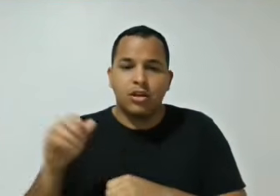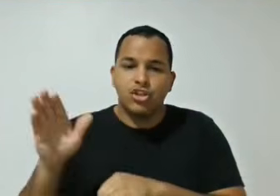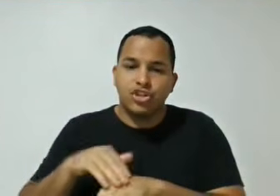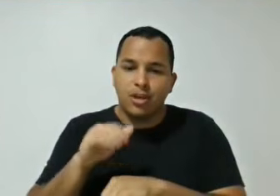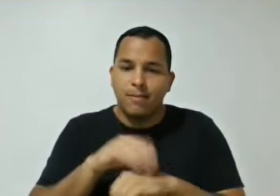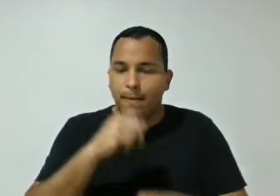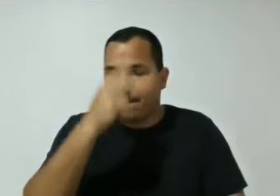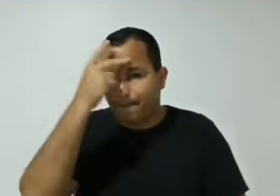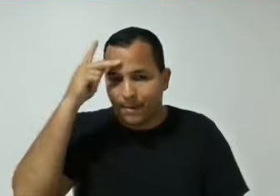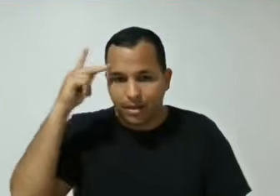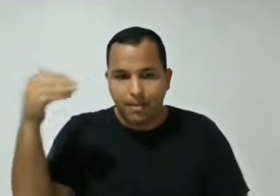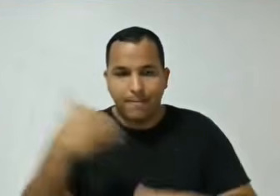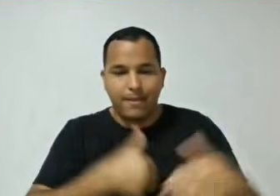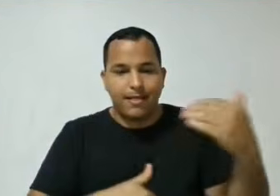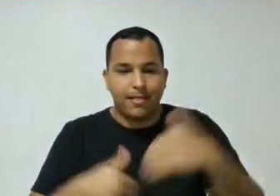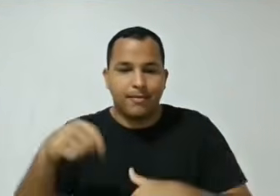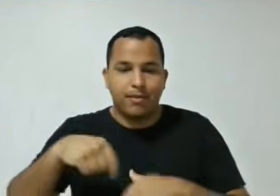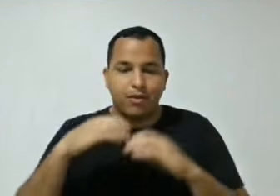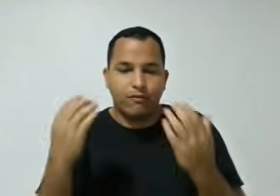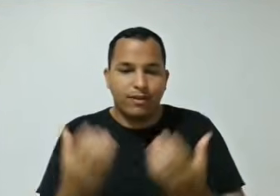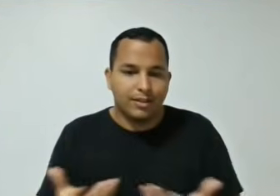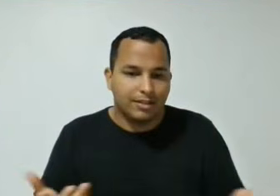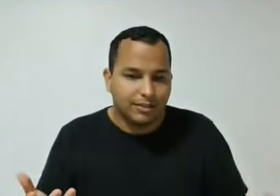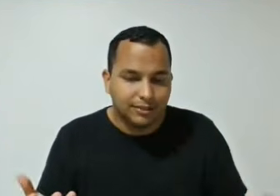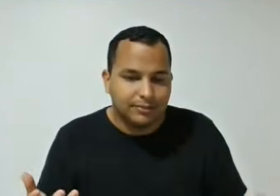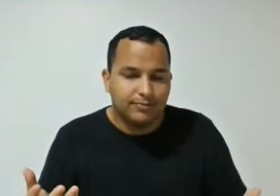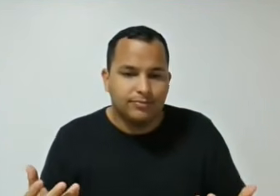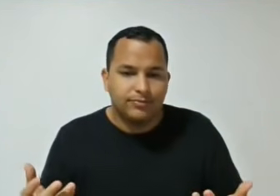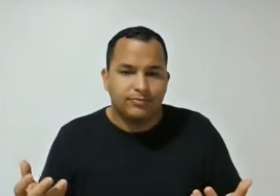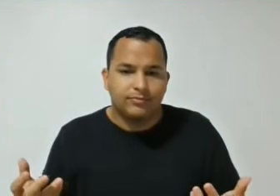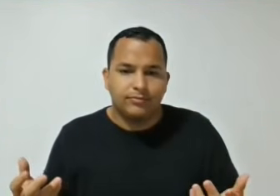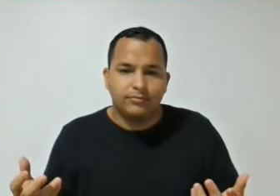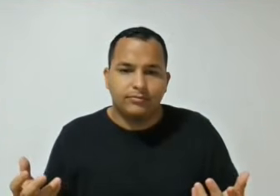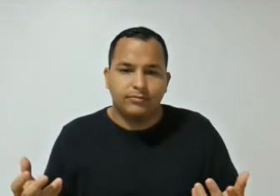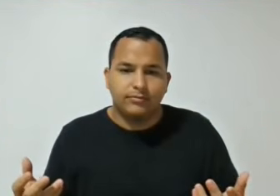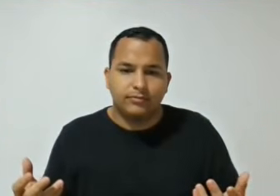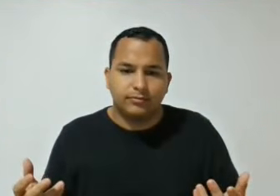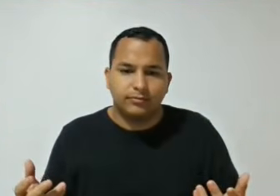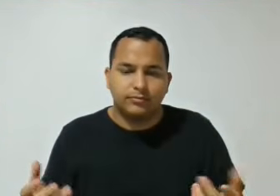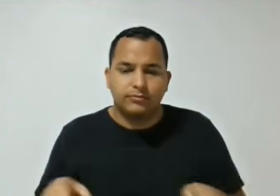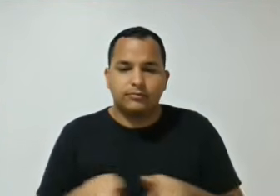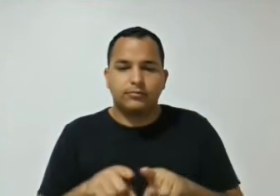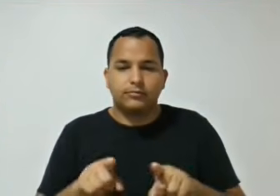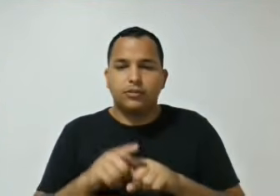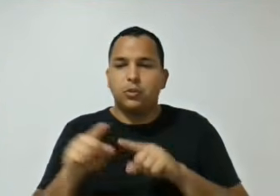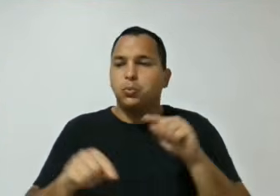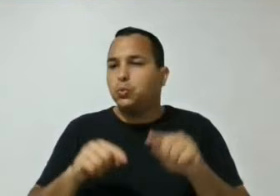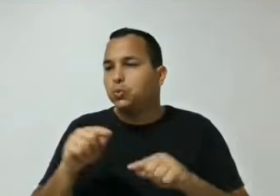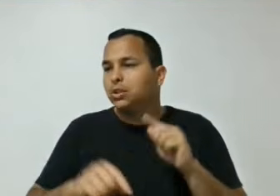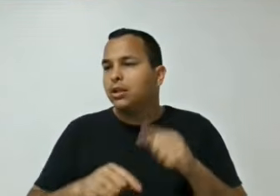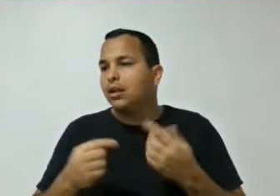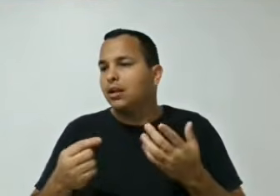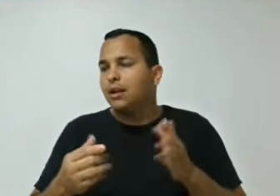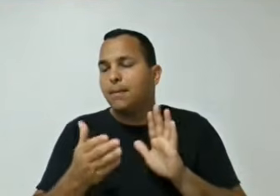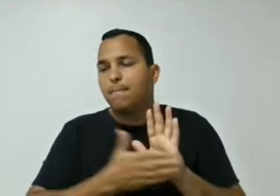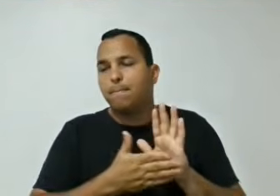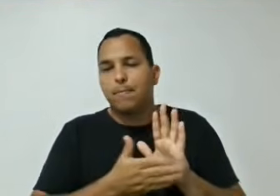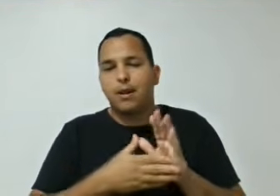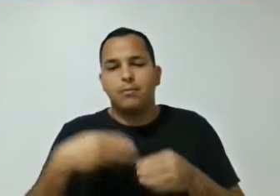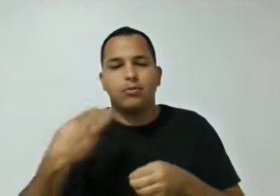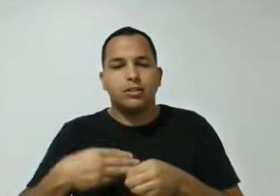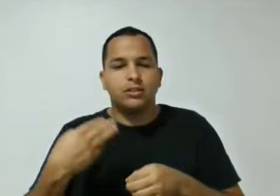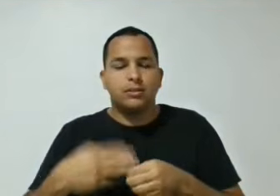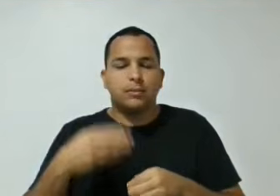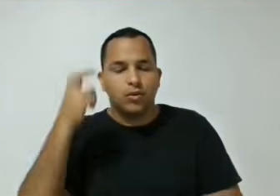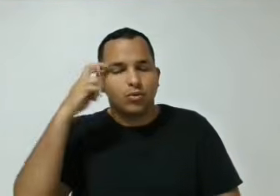participar dessa conferência, entender o que é essa conferência, o que é o Plano Municipal de Cultura, que vai ser revisto agora, vai ser